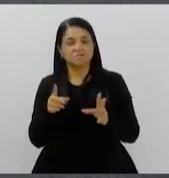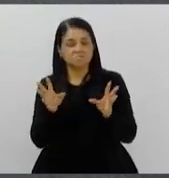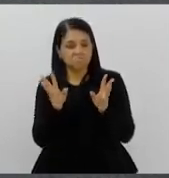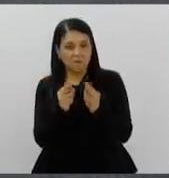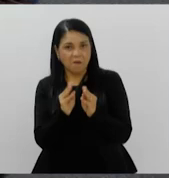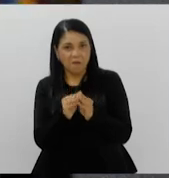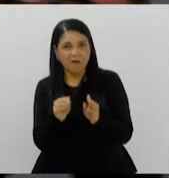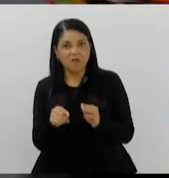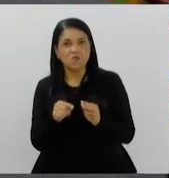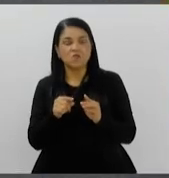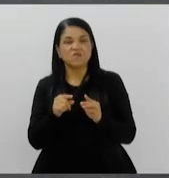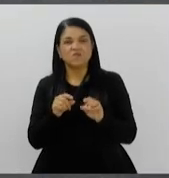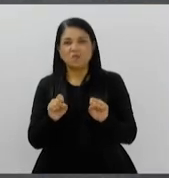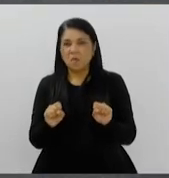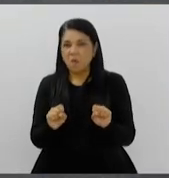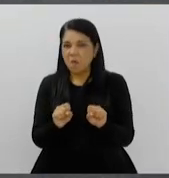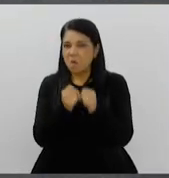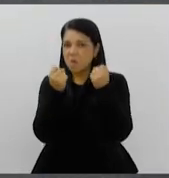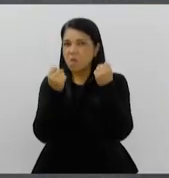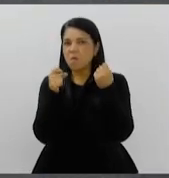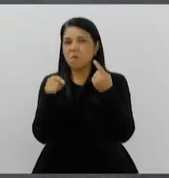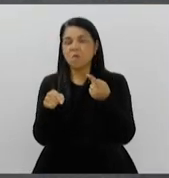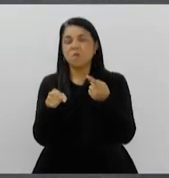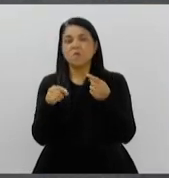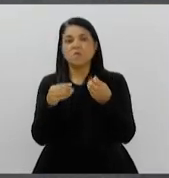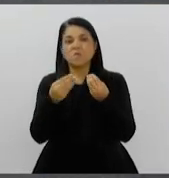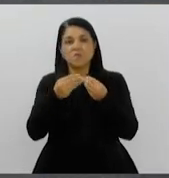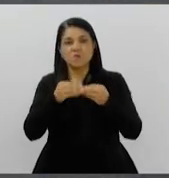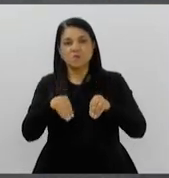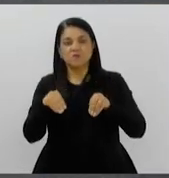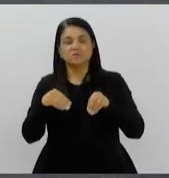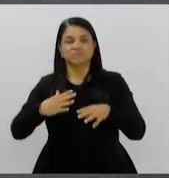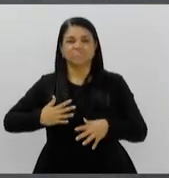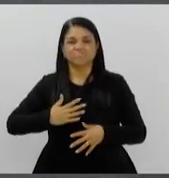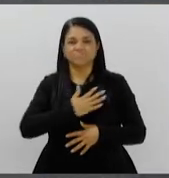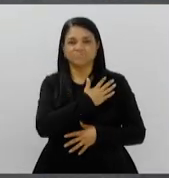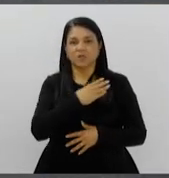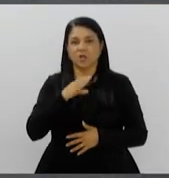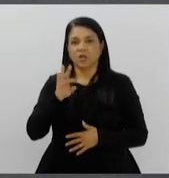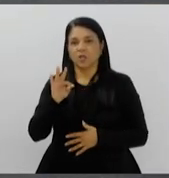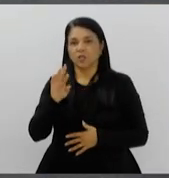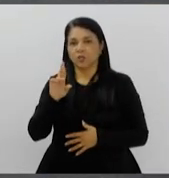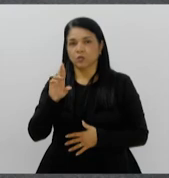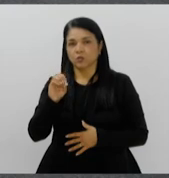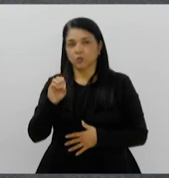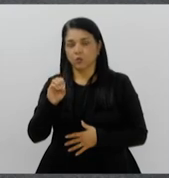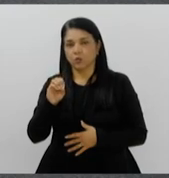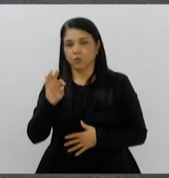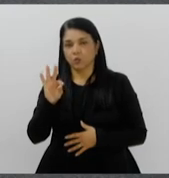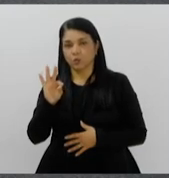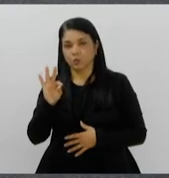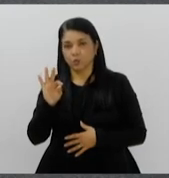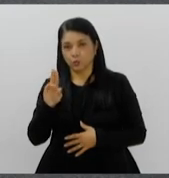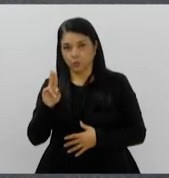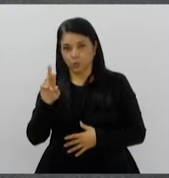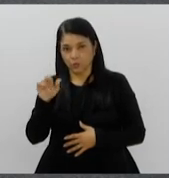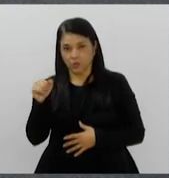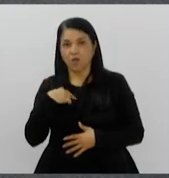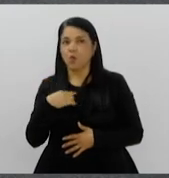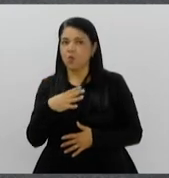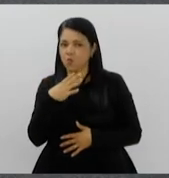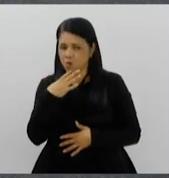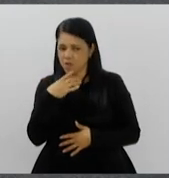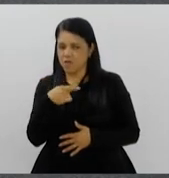foi a ditadura militar e a tortura no nosso país. Eu conheço bem de perto esse assunto e tenho no corpo as marcas dessas